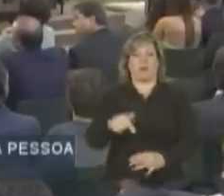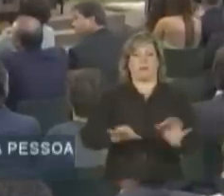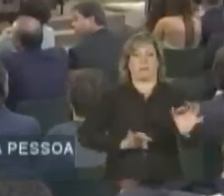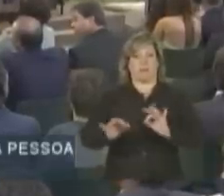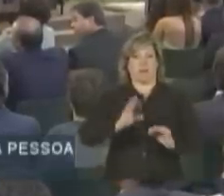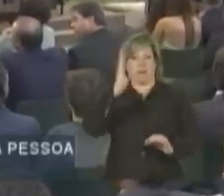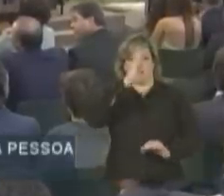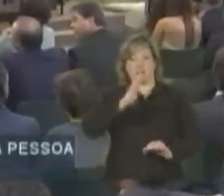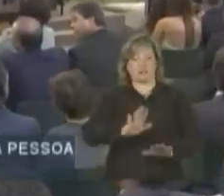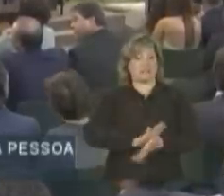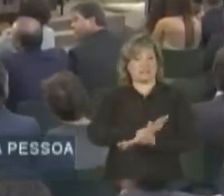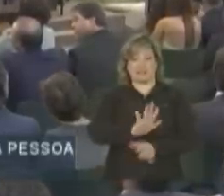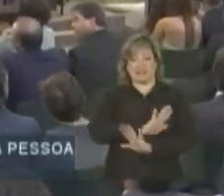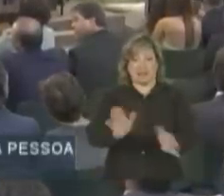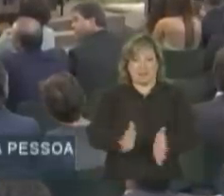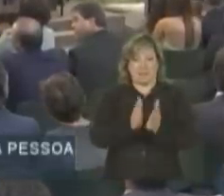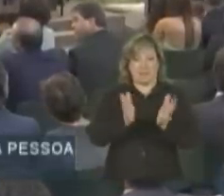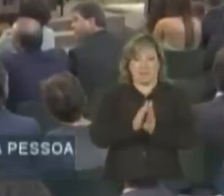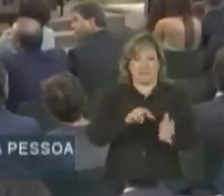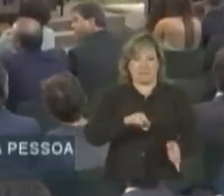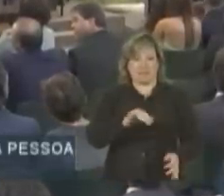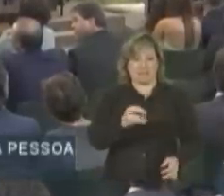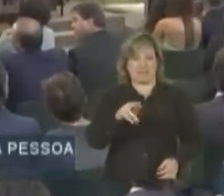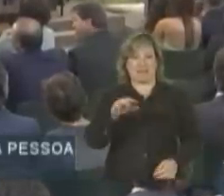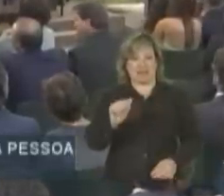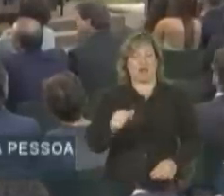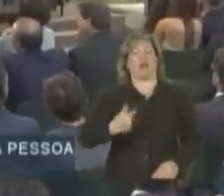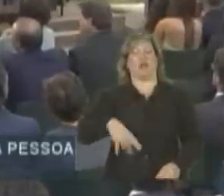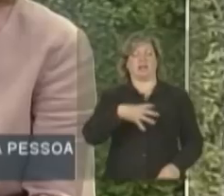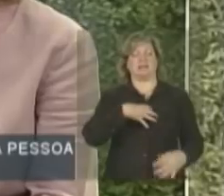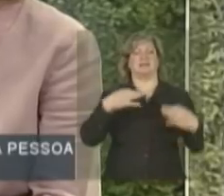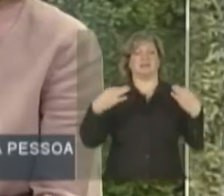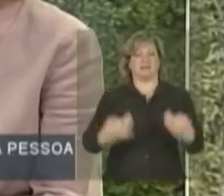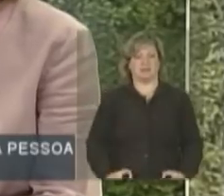Brasil Sem Miséria, nós estamos convictos de que a